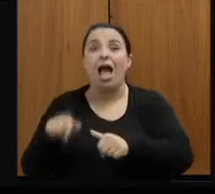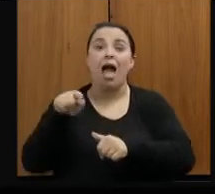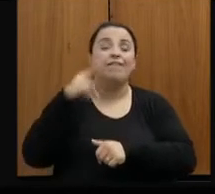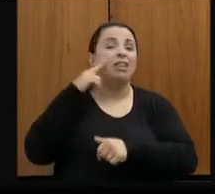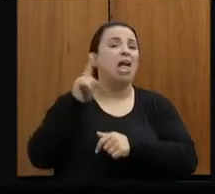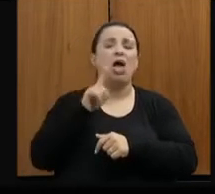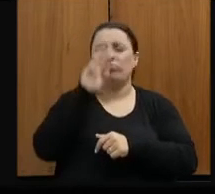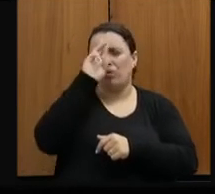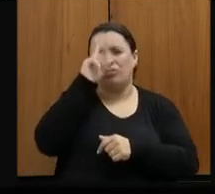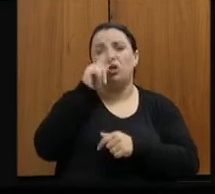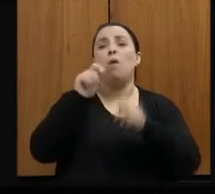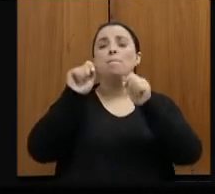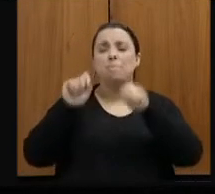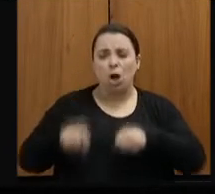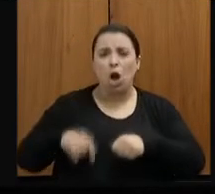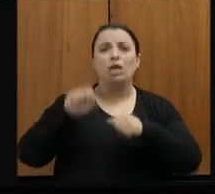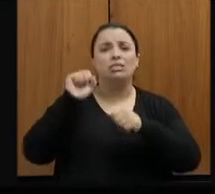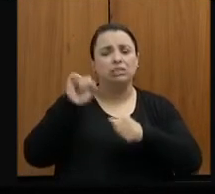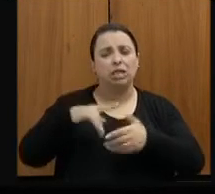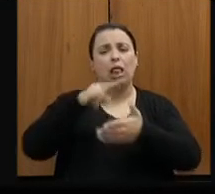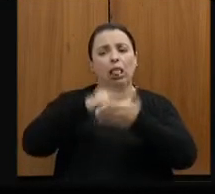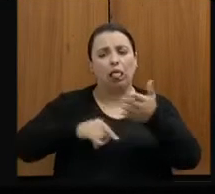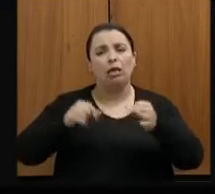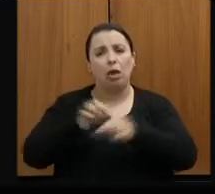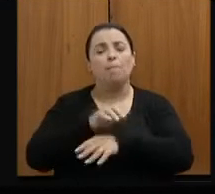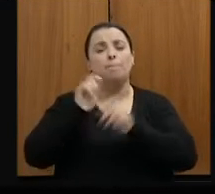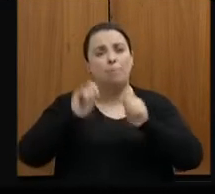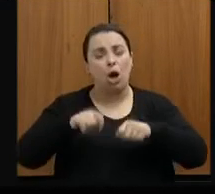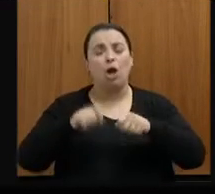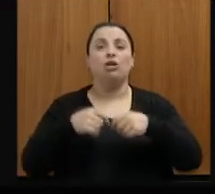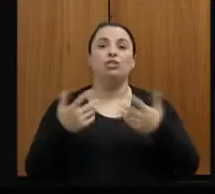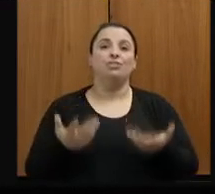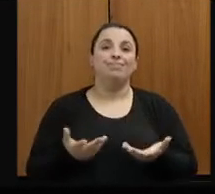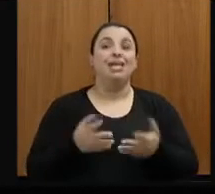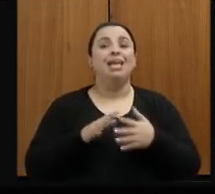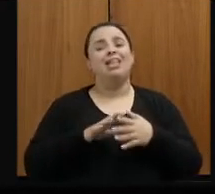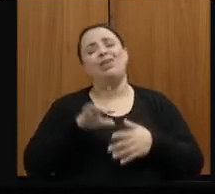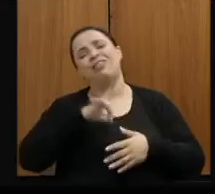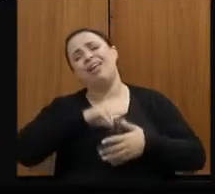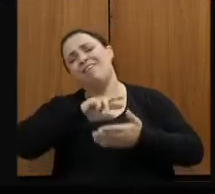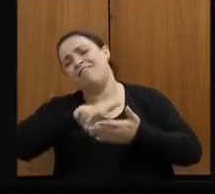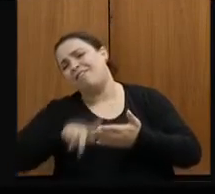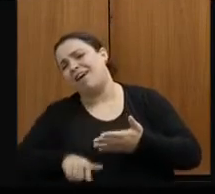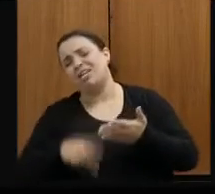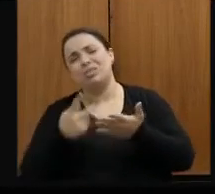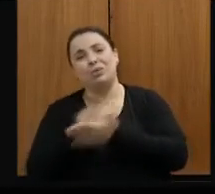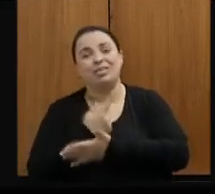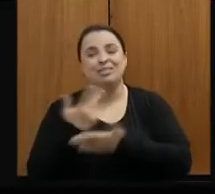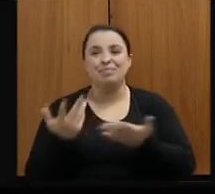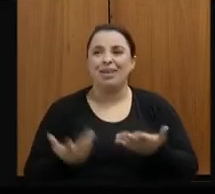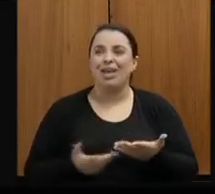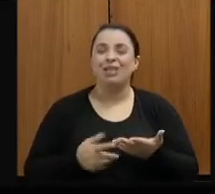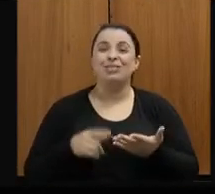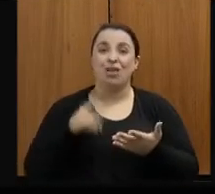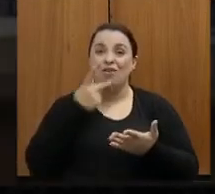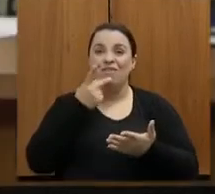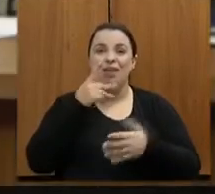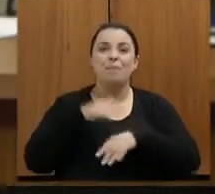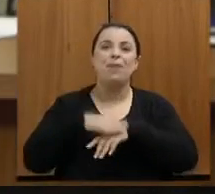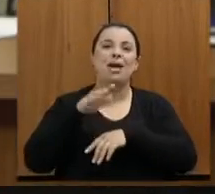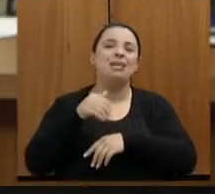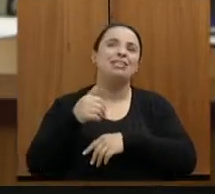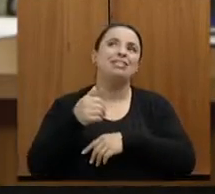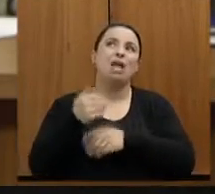convencimento e alinhamento. Enfim, a gente tem várias situações. Eu acho que consegui comentar aqui as mais importantes.